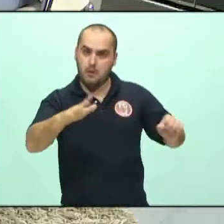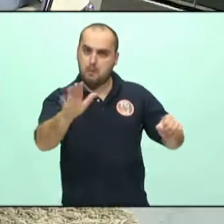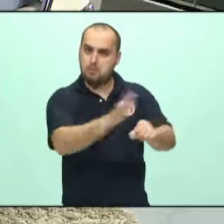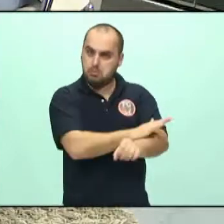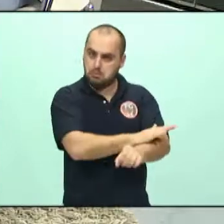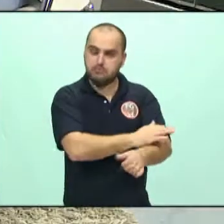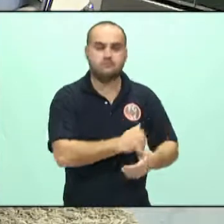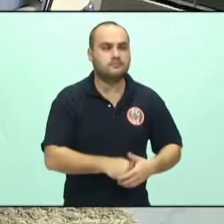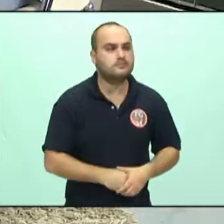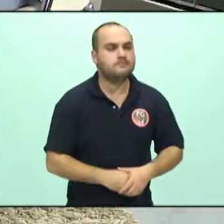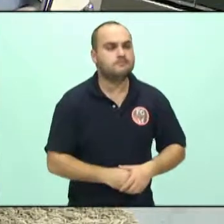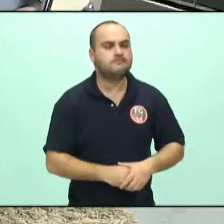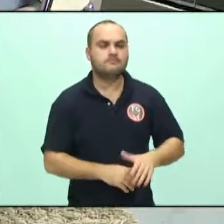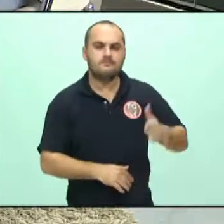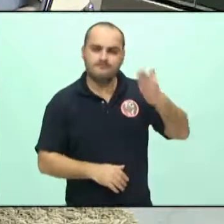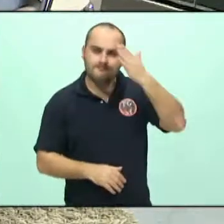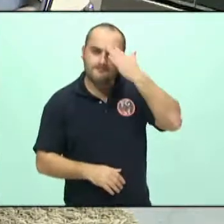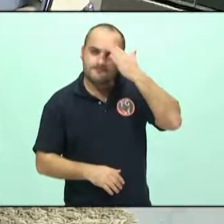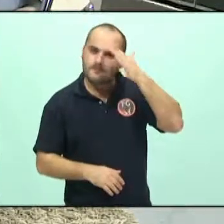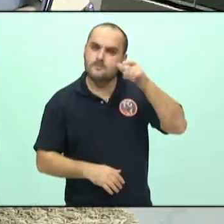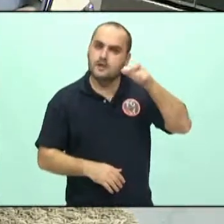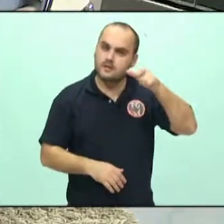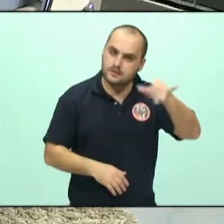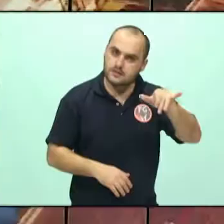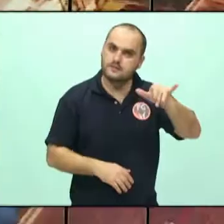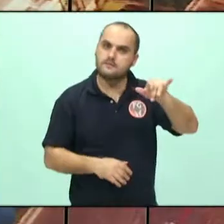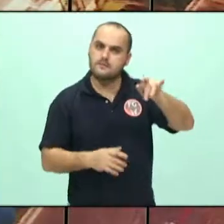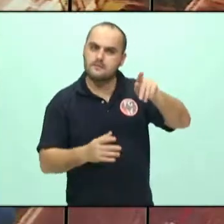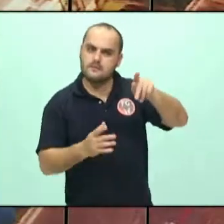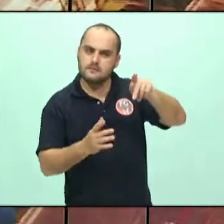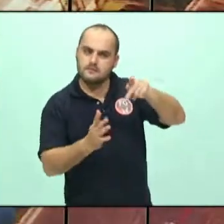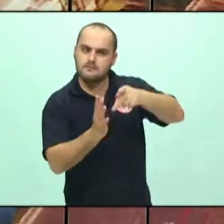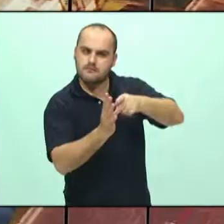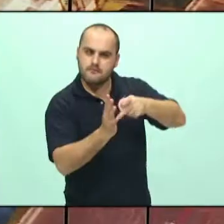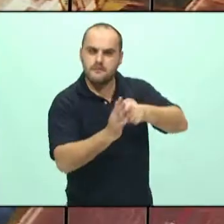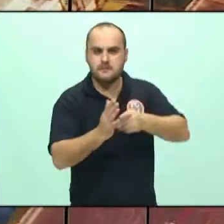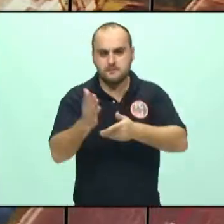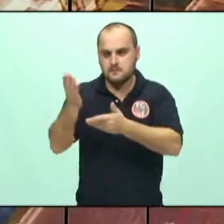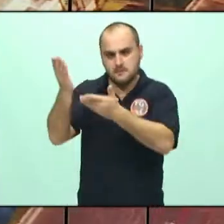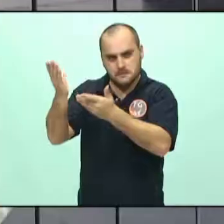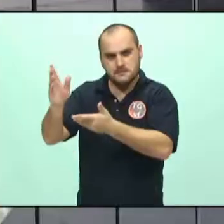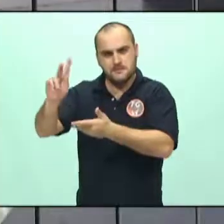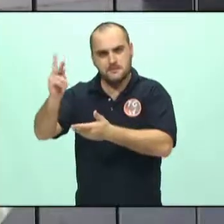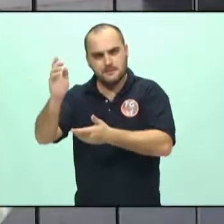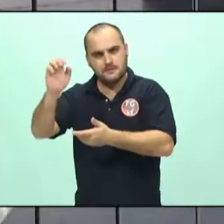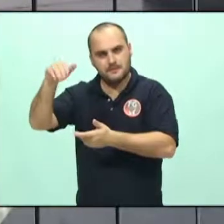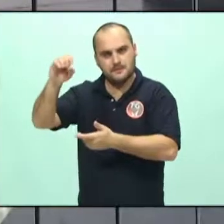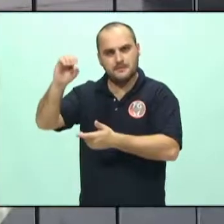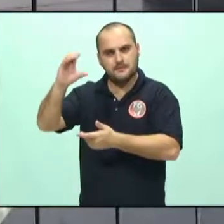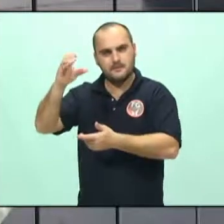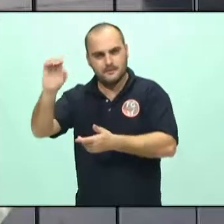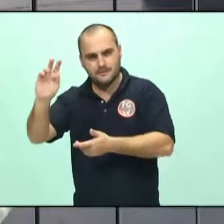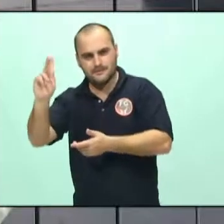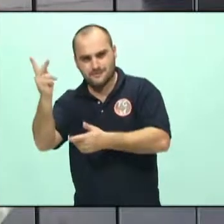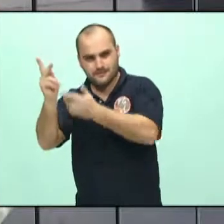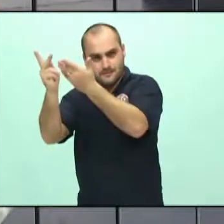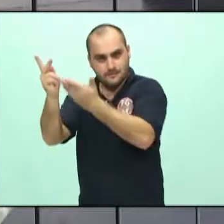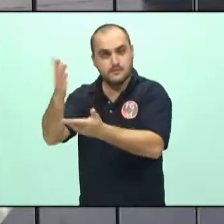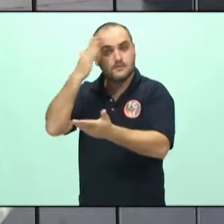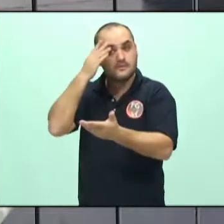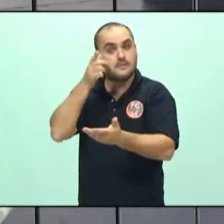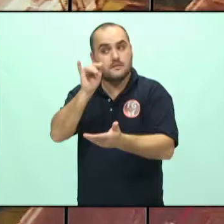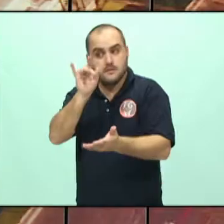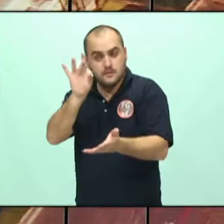não de uma unidade do EMOSC, coisa que vem se pleiteando ao longo de muitos anos, de vários anos, e